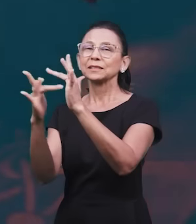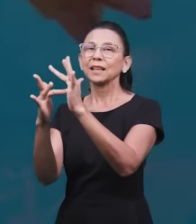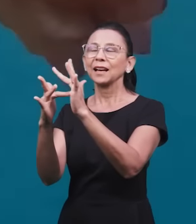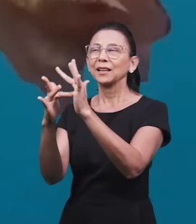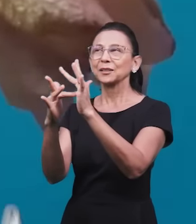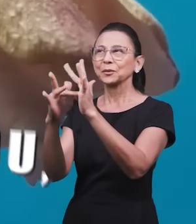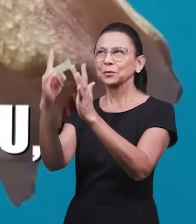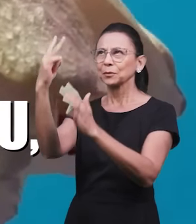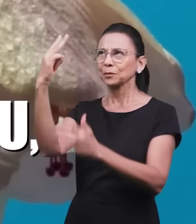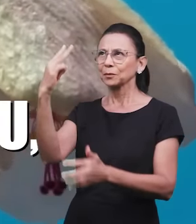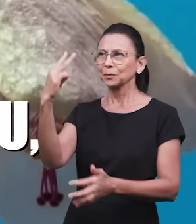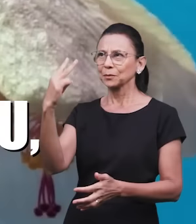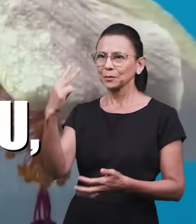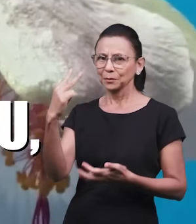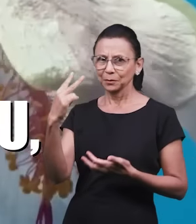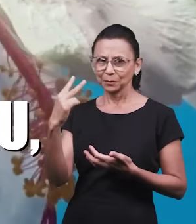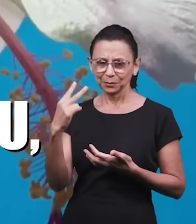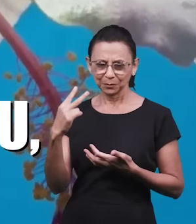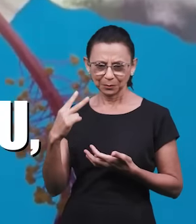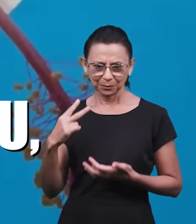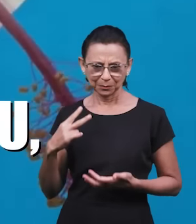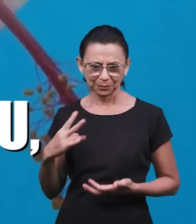salvação. Este mistério